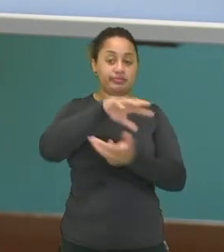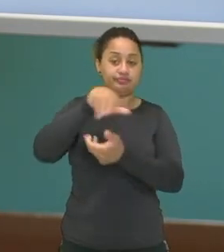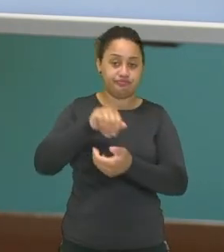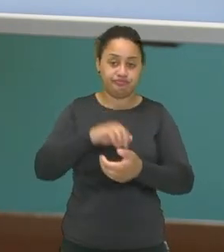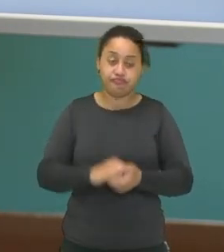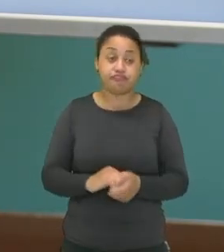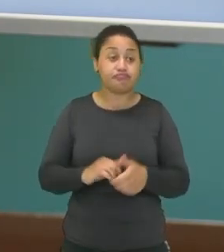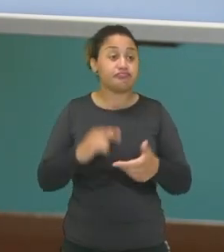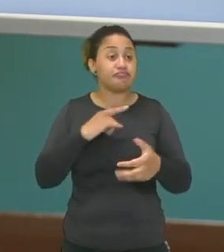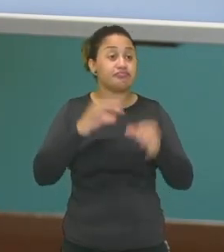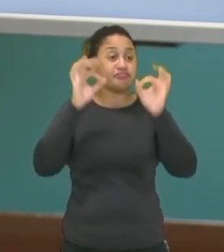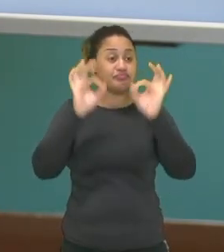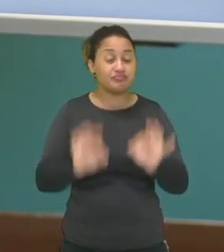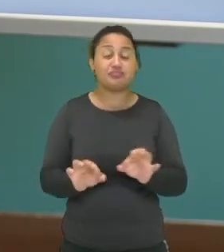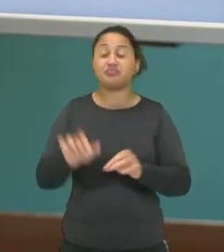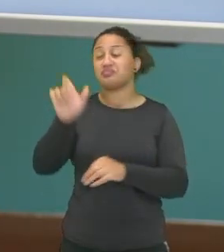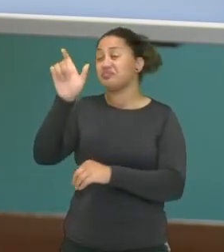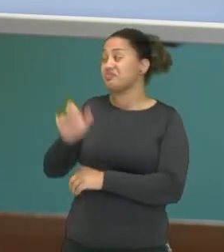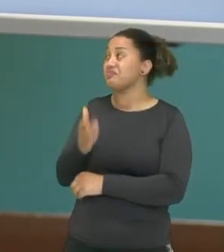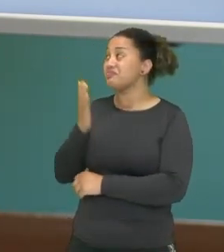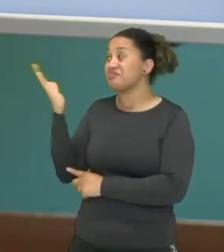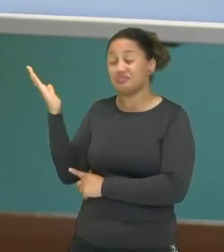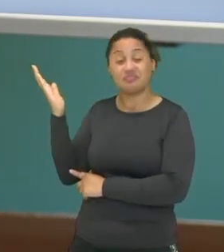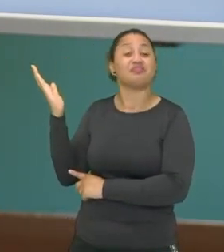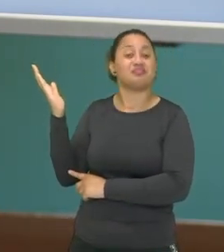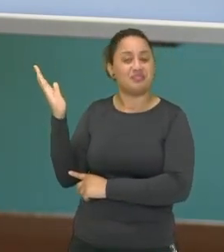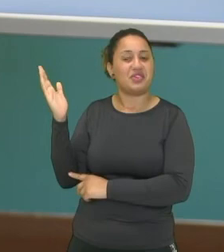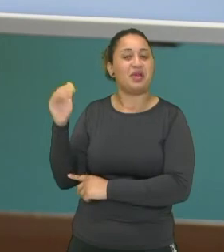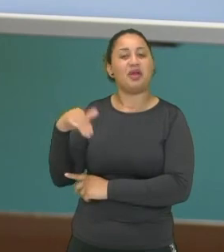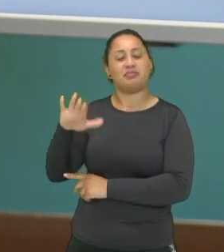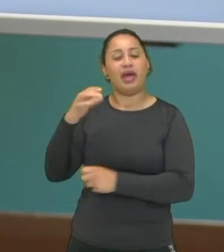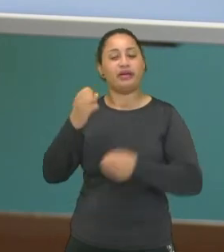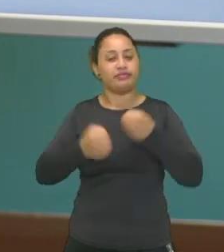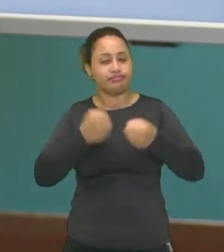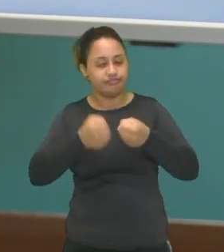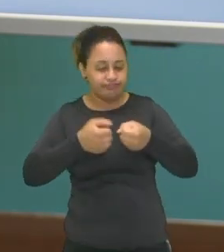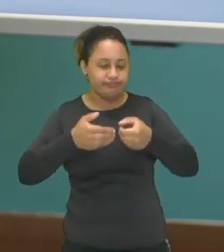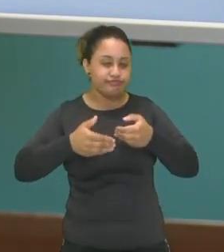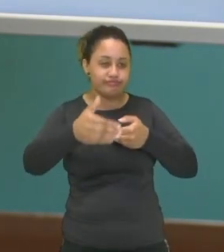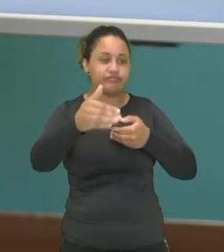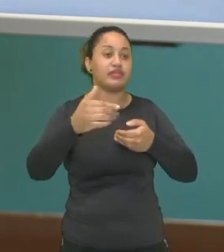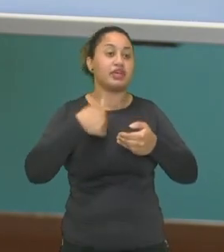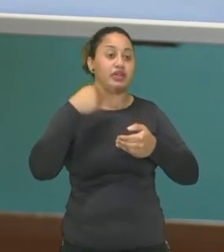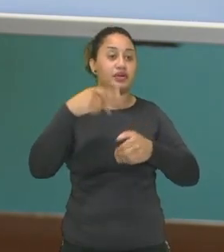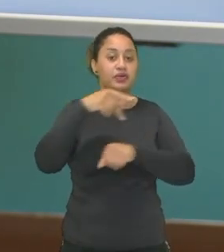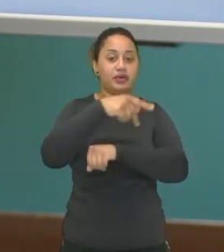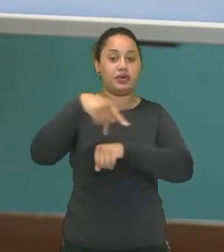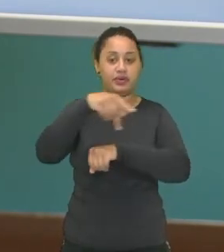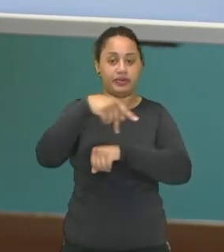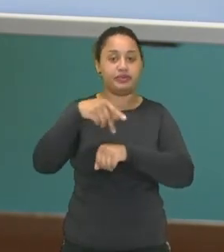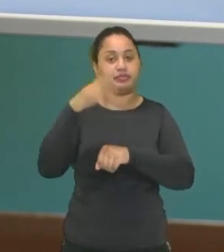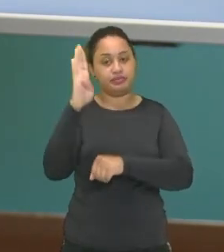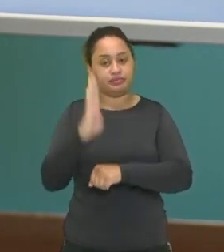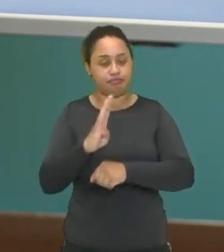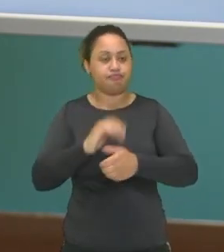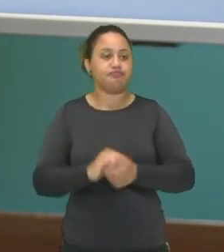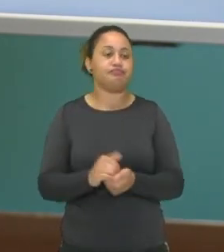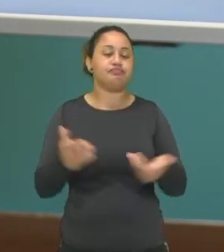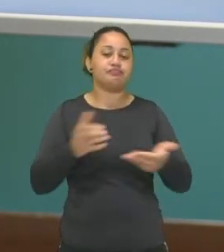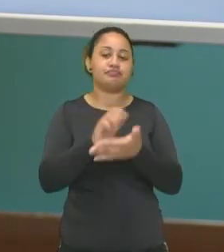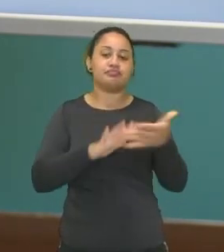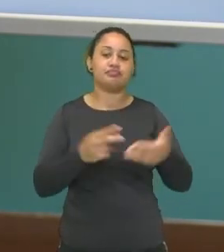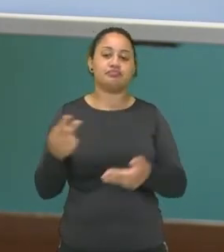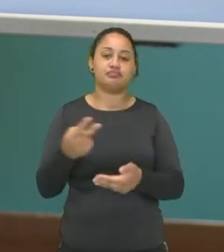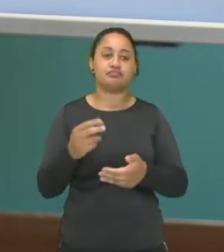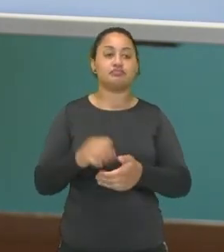Com certeza, o maior maratonista que o nosso país já teve. Bom, segunda atividade nossa, então,